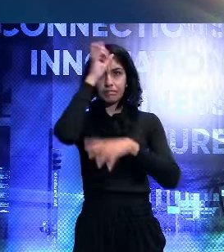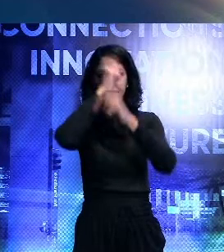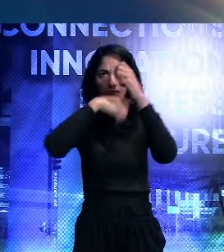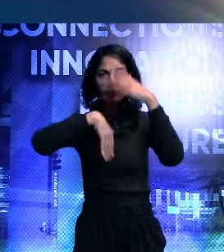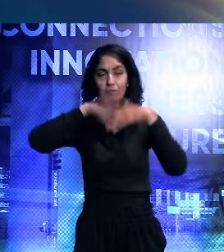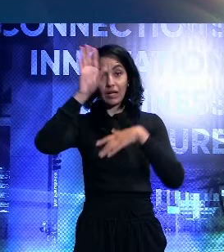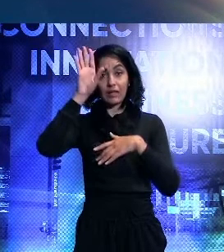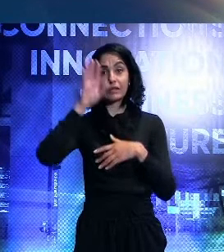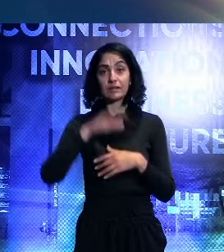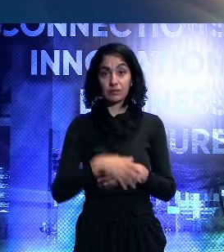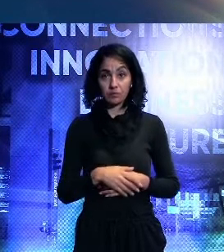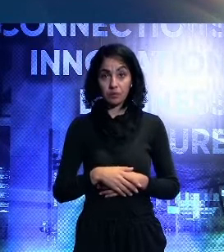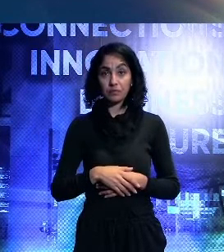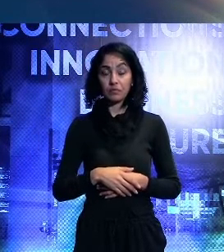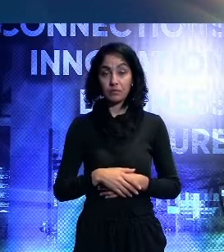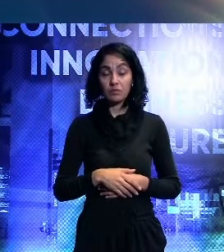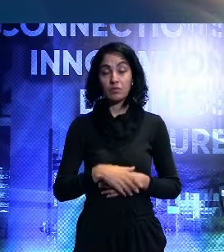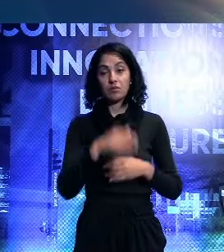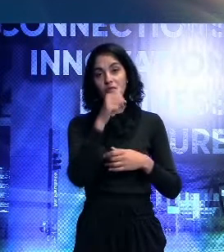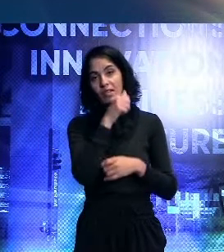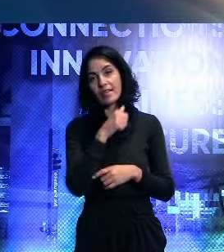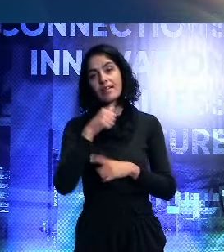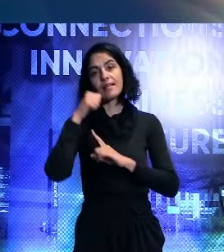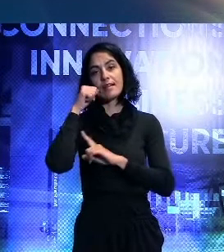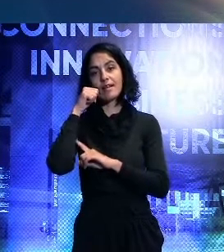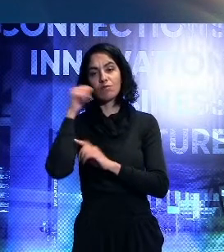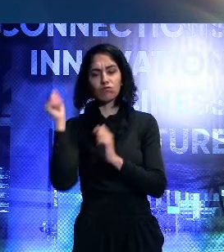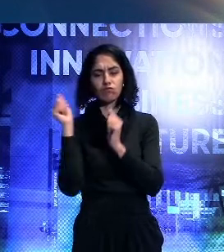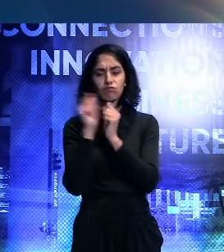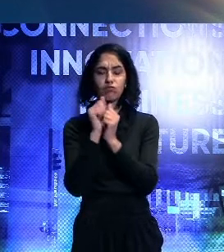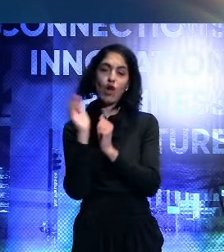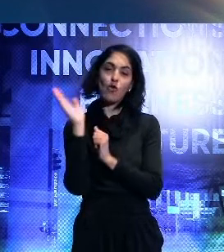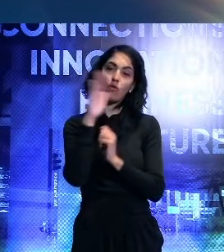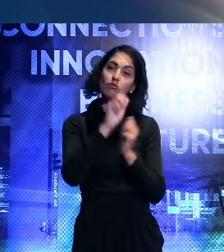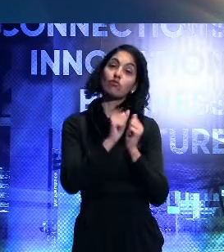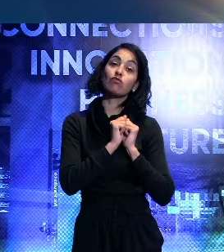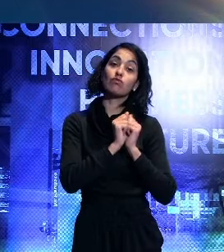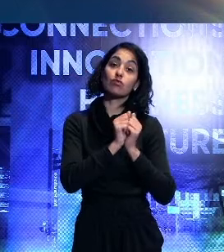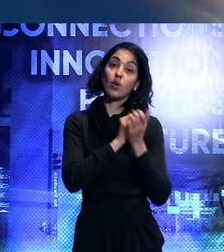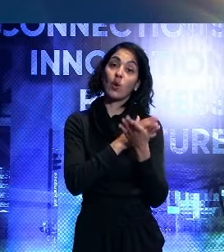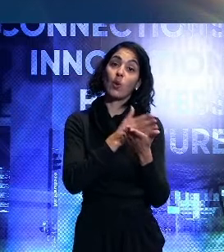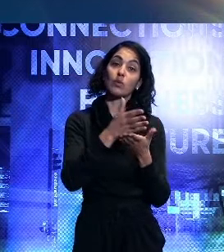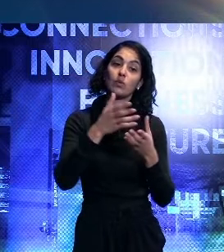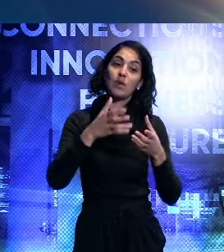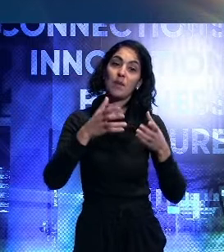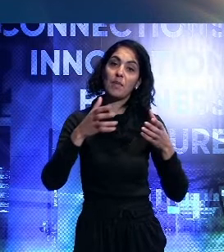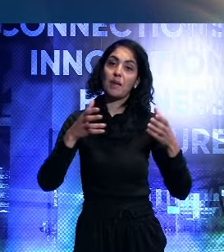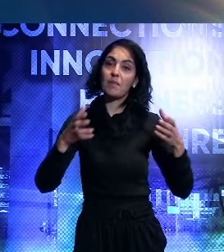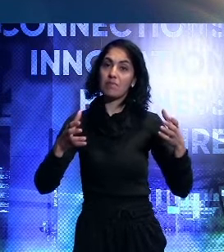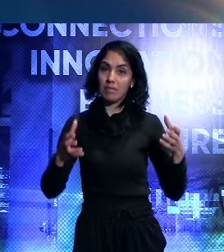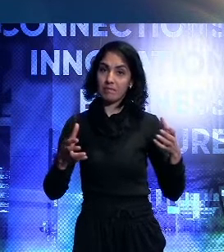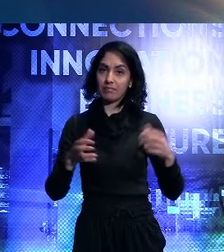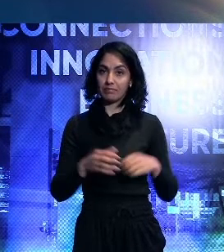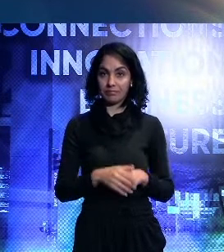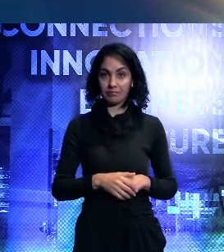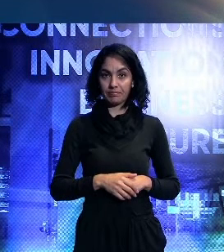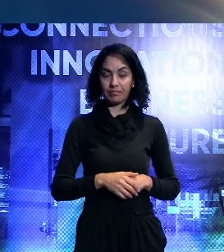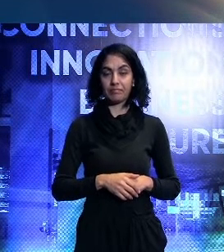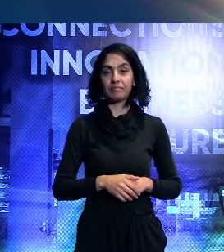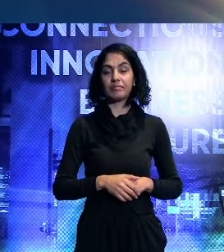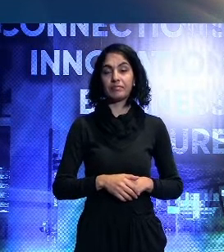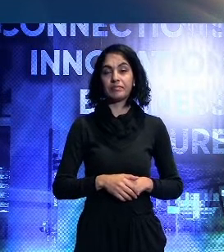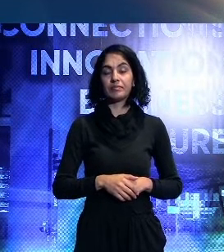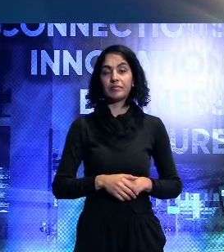resiliência na aplicação. A Amazon embarcou junto com eles e, a partir dali, o negócio só cresceu. Beleza? Então, Chaos Engineering, por mais